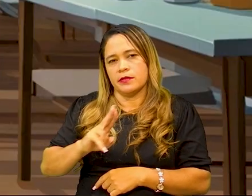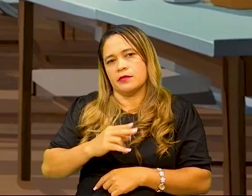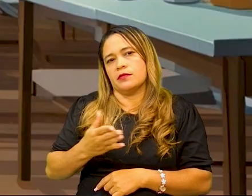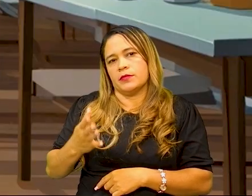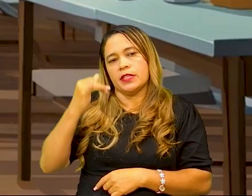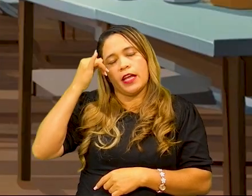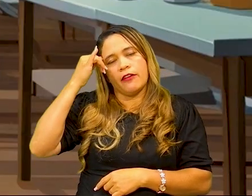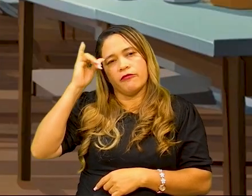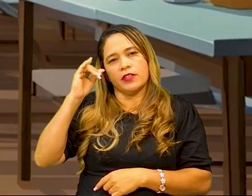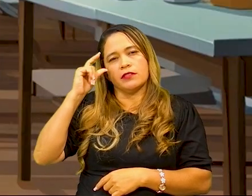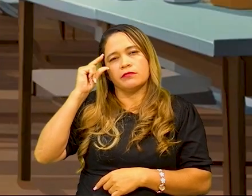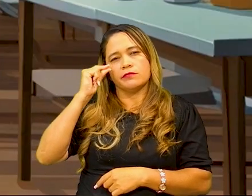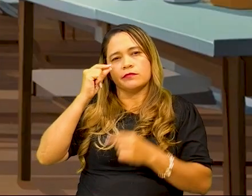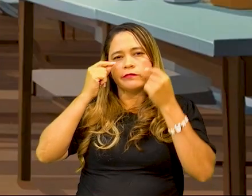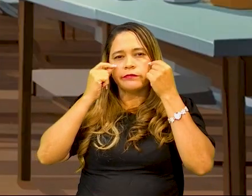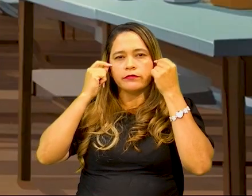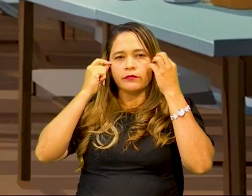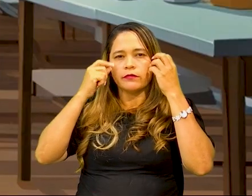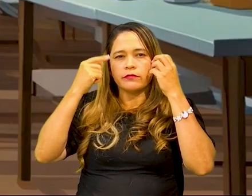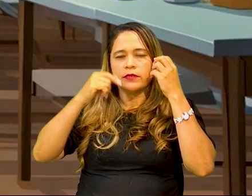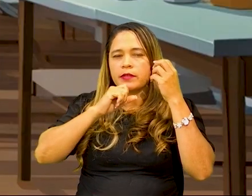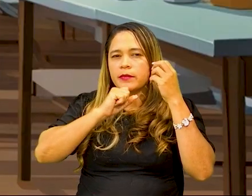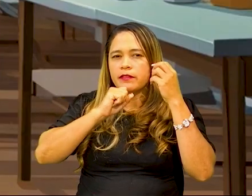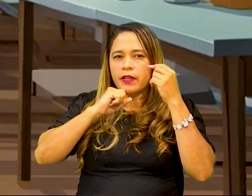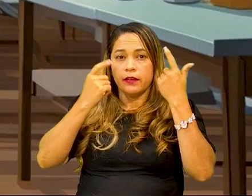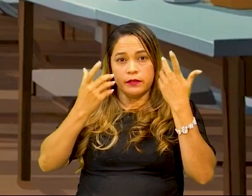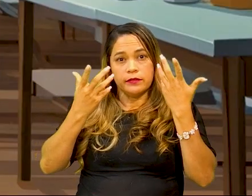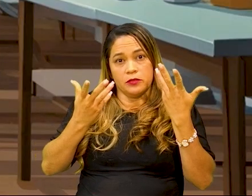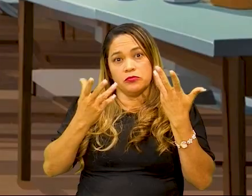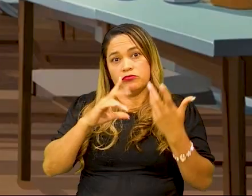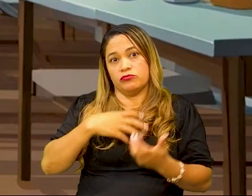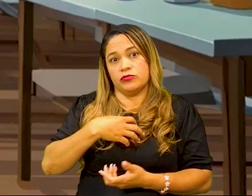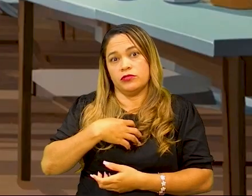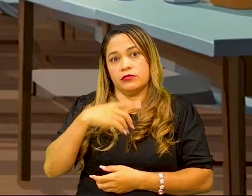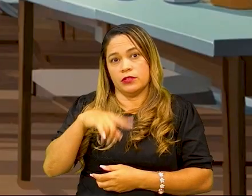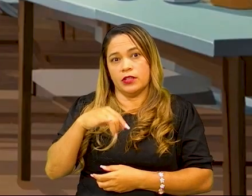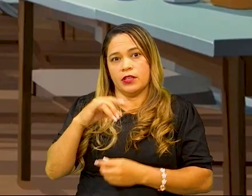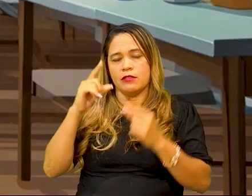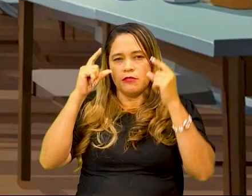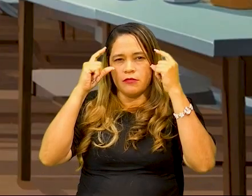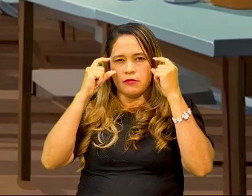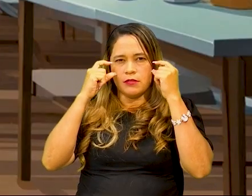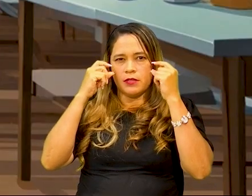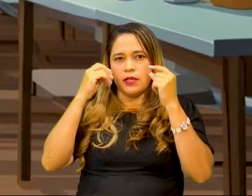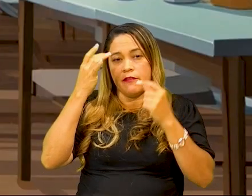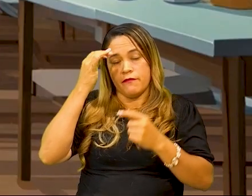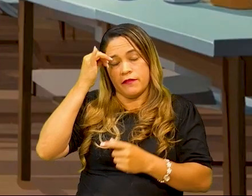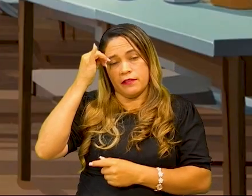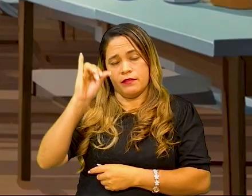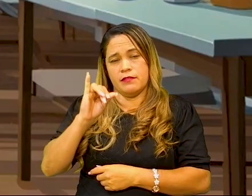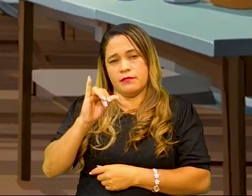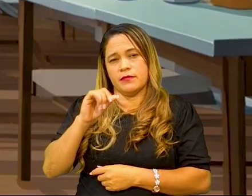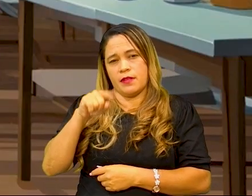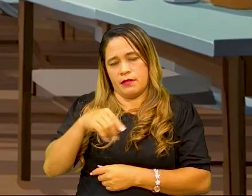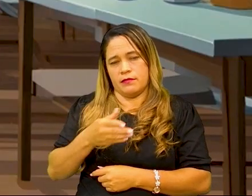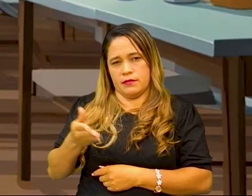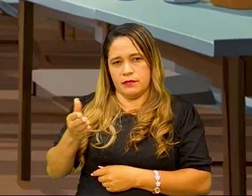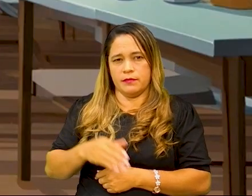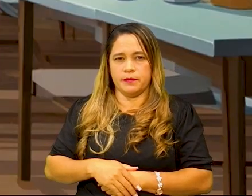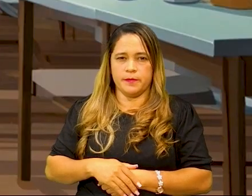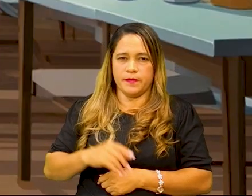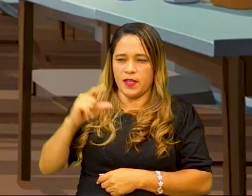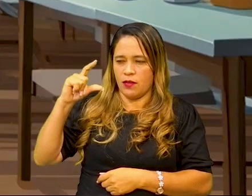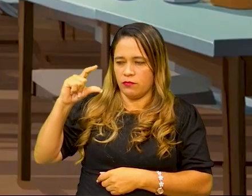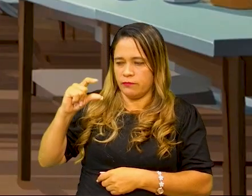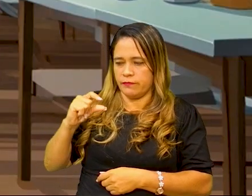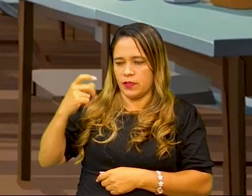evite a formação de ruga com o passar do tempo. E uma forma de se fazer é inibindo as contrações musculares. Aí o Botox entra, a toxina